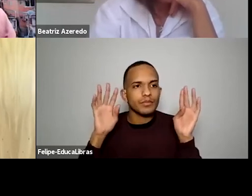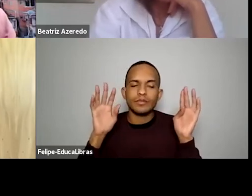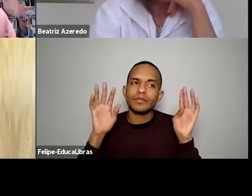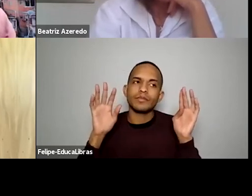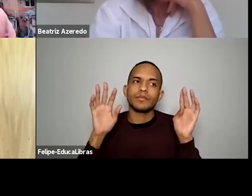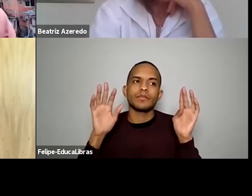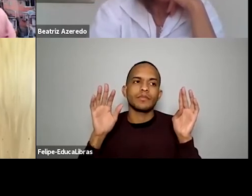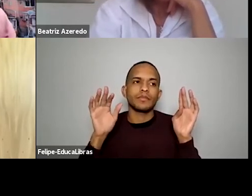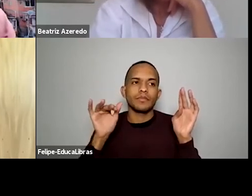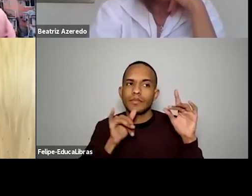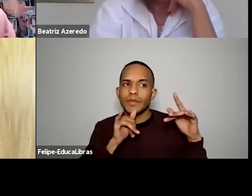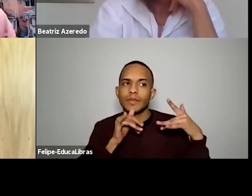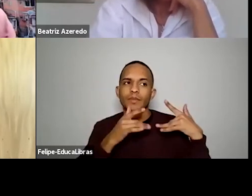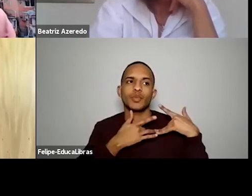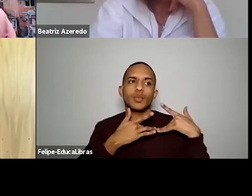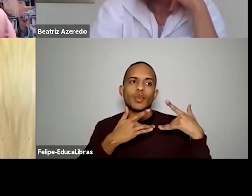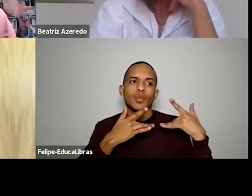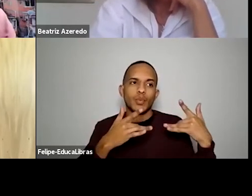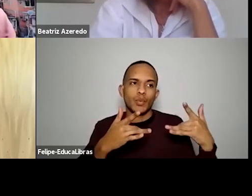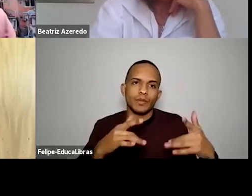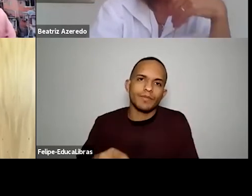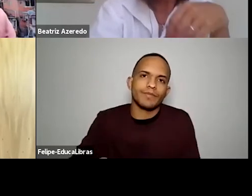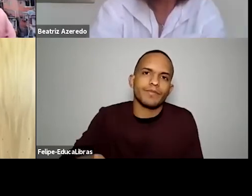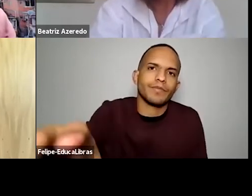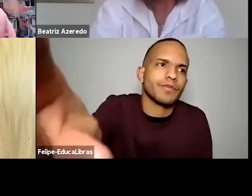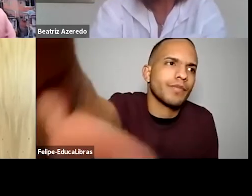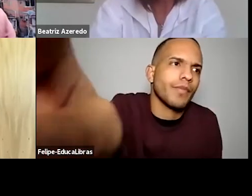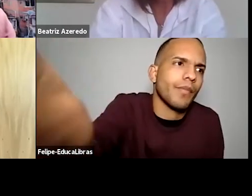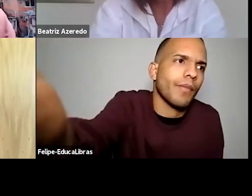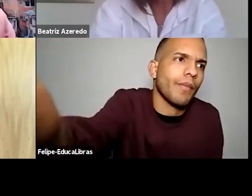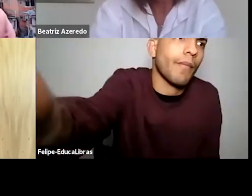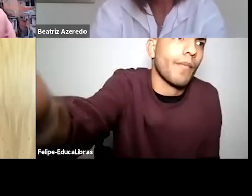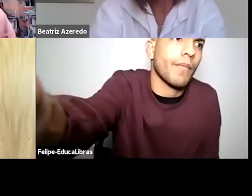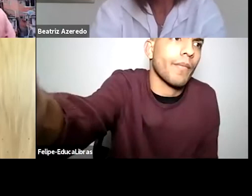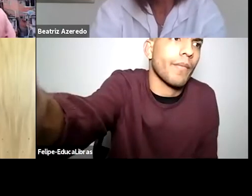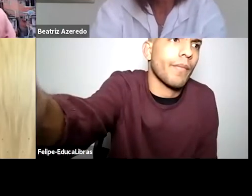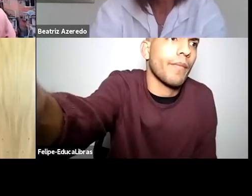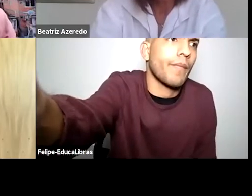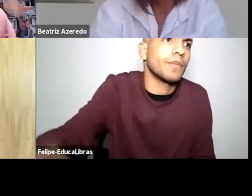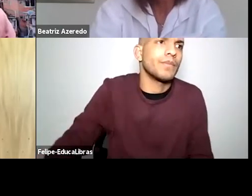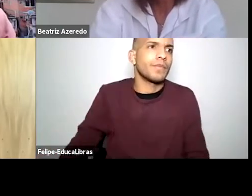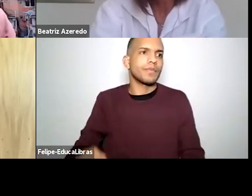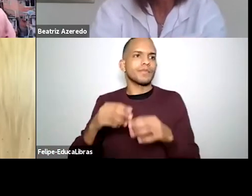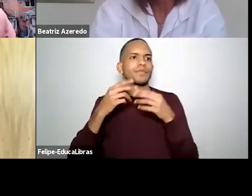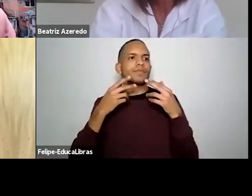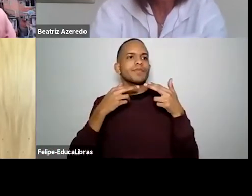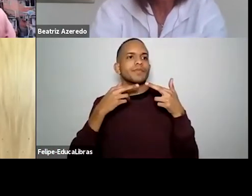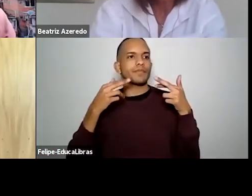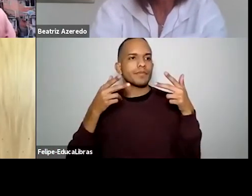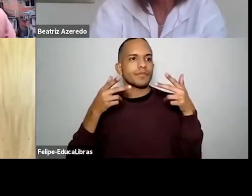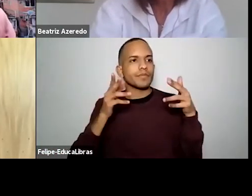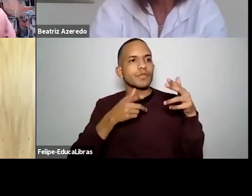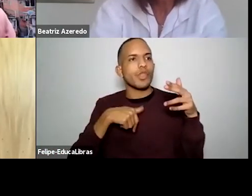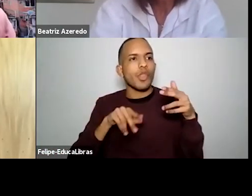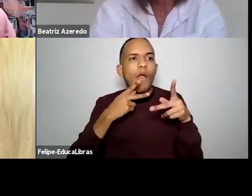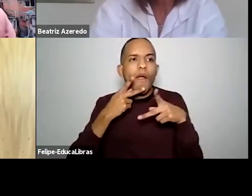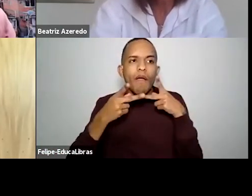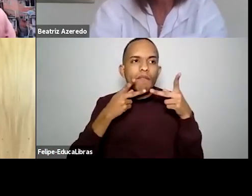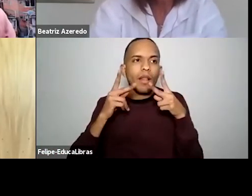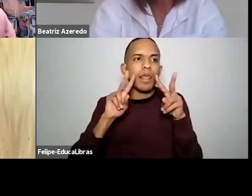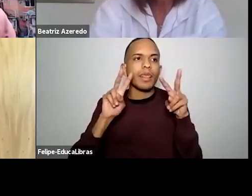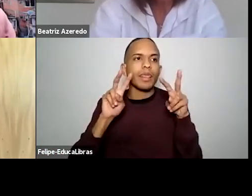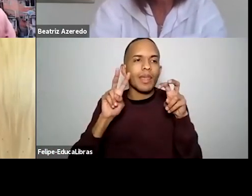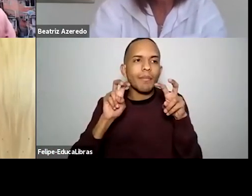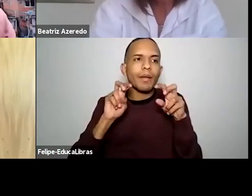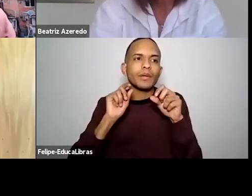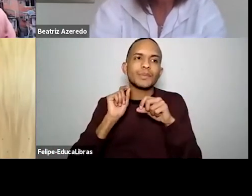esse doar que a gente quer formar no Brasil, muito do que, às vezes, muito do que a gente diz viram